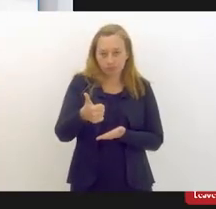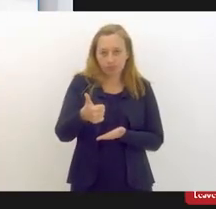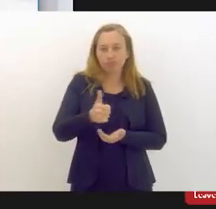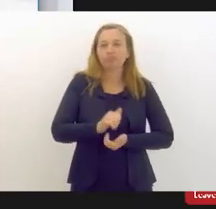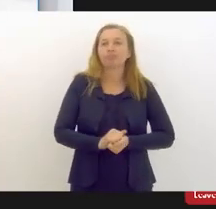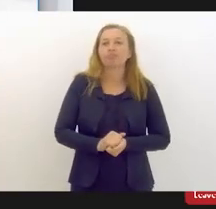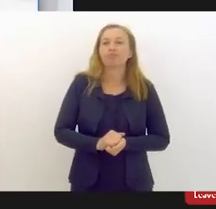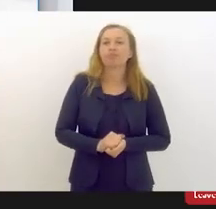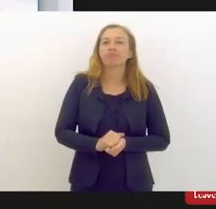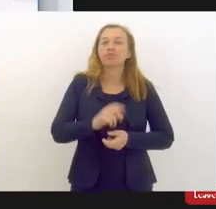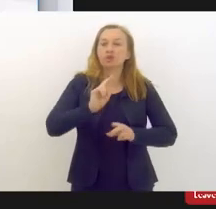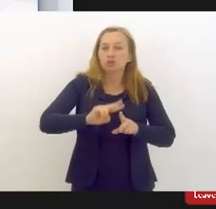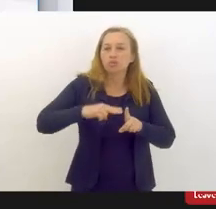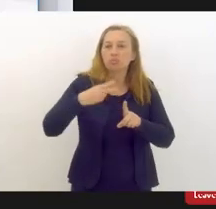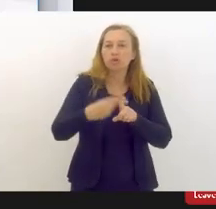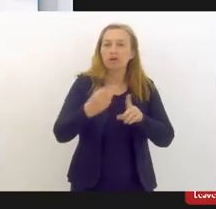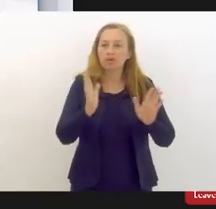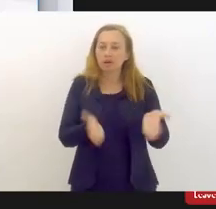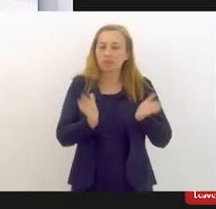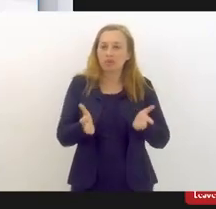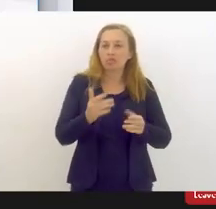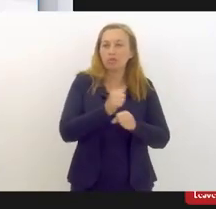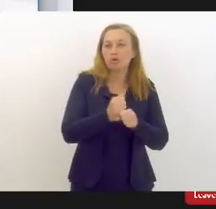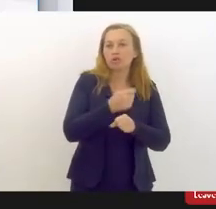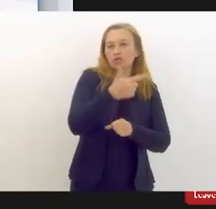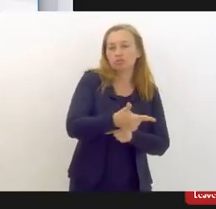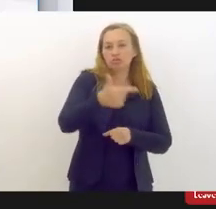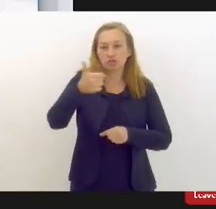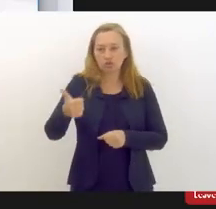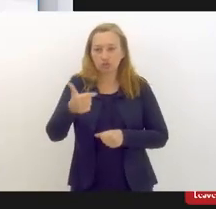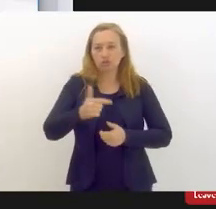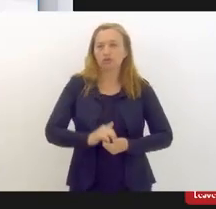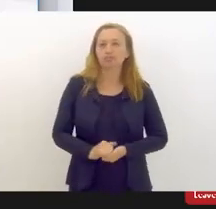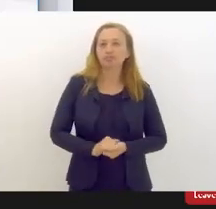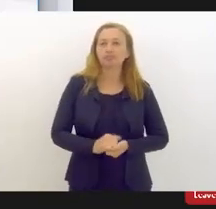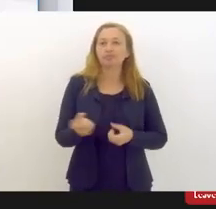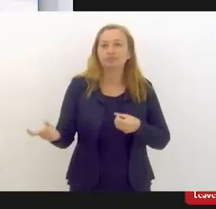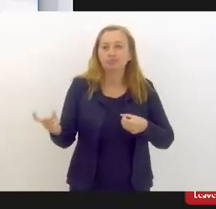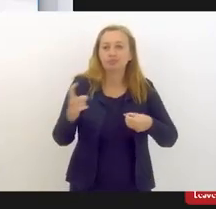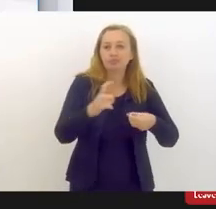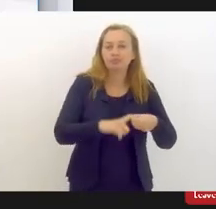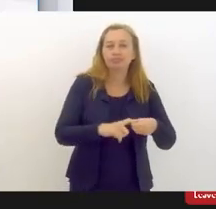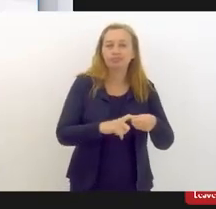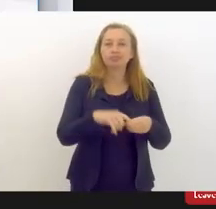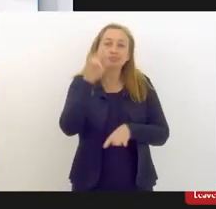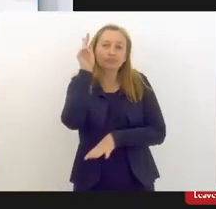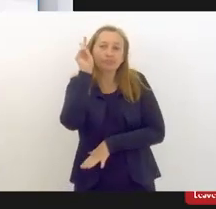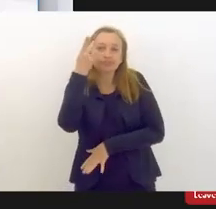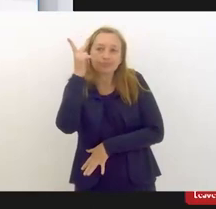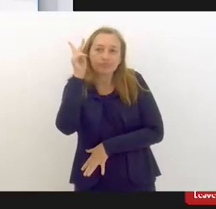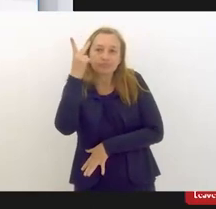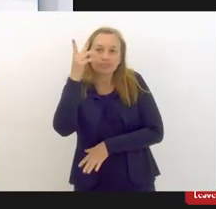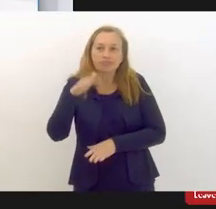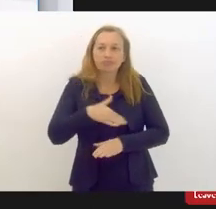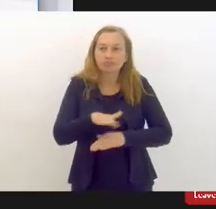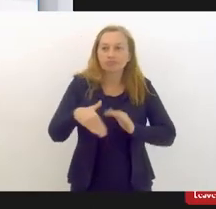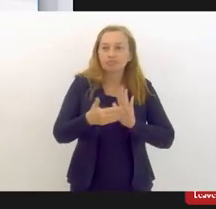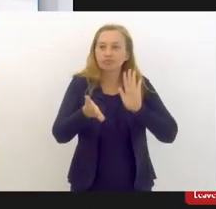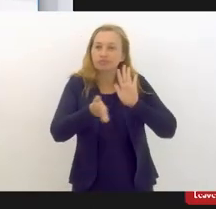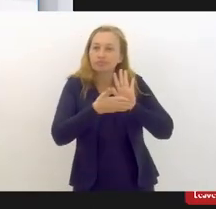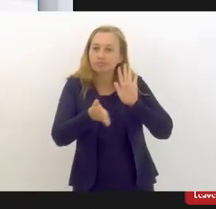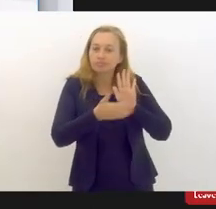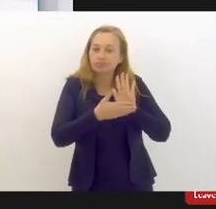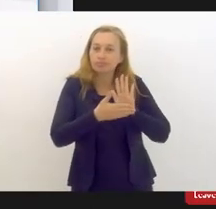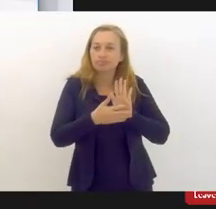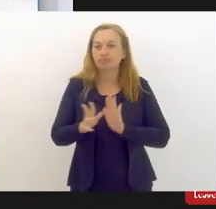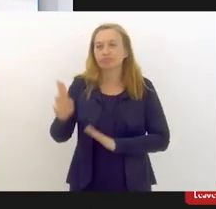2021 e teve desdobramentos agora para 2022. E a gente retoma o auditório, retoma toda a proposta da